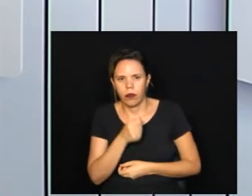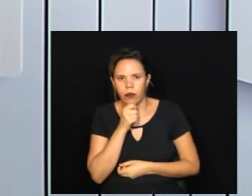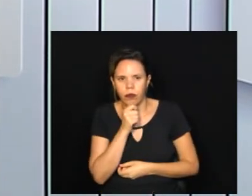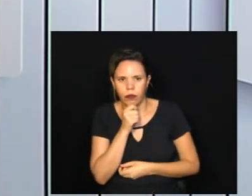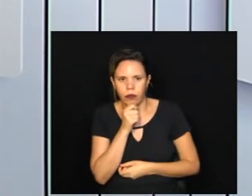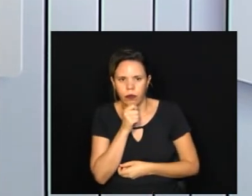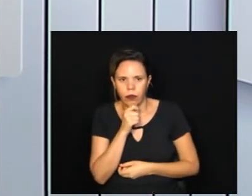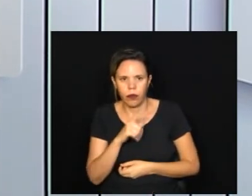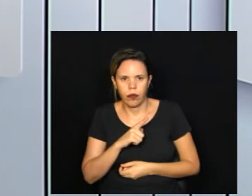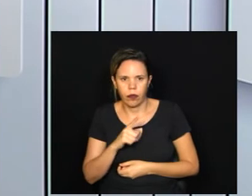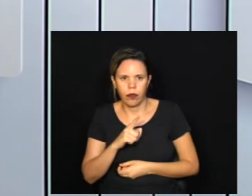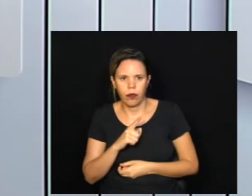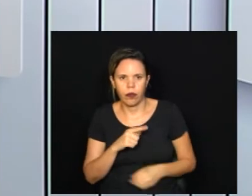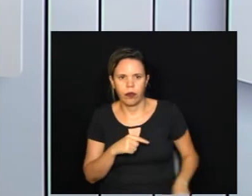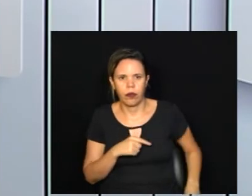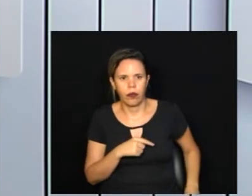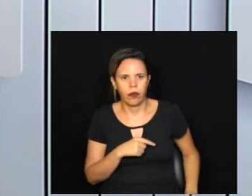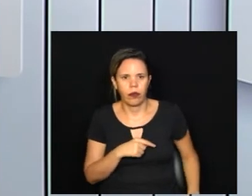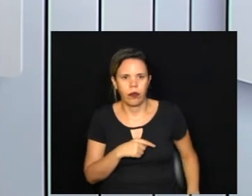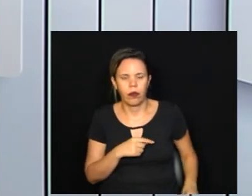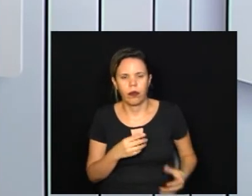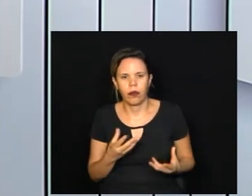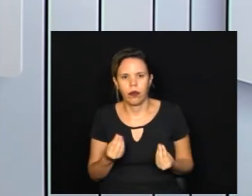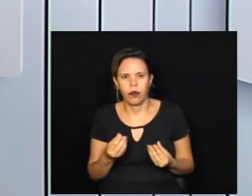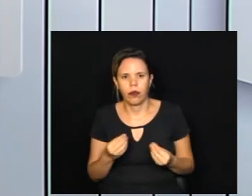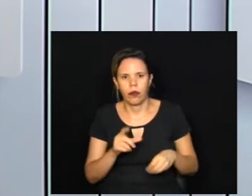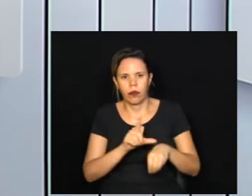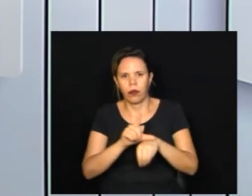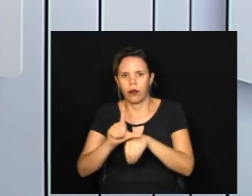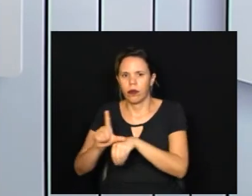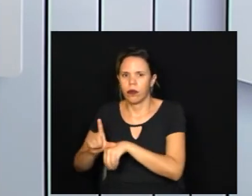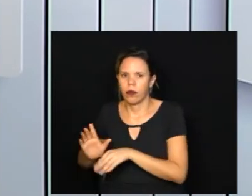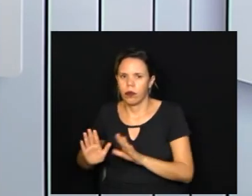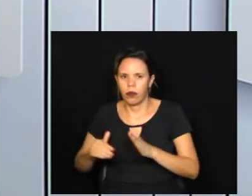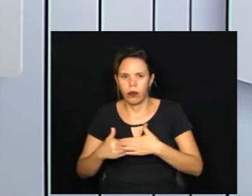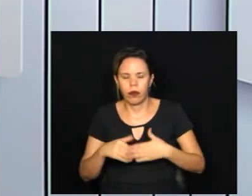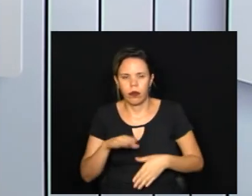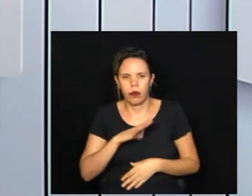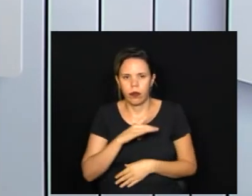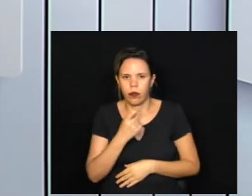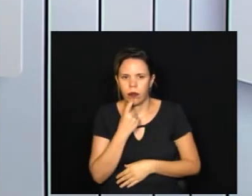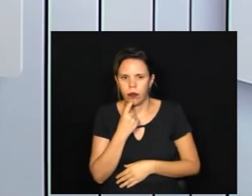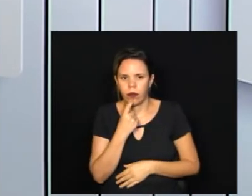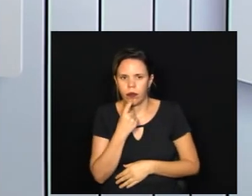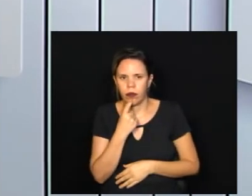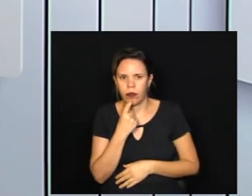Tem fechamento de muitos estabelecimentos aqui na cidade de